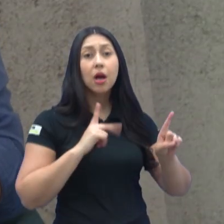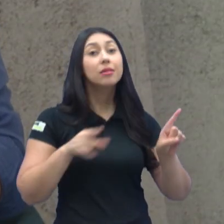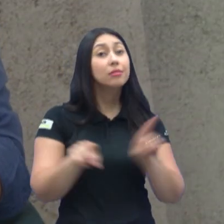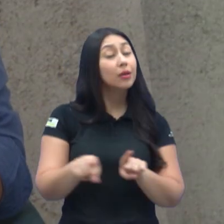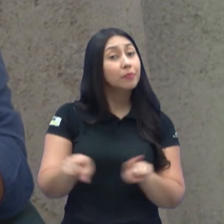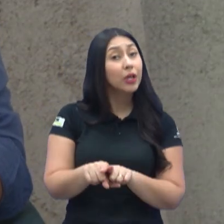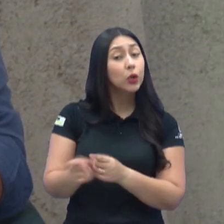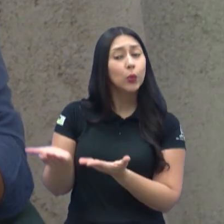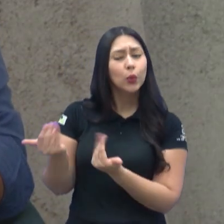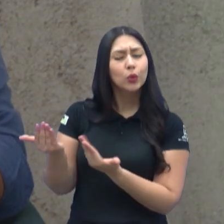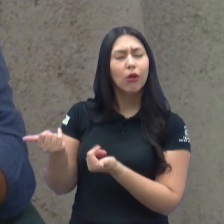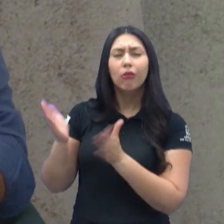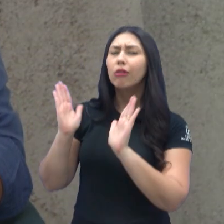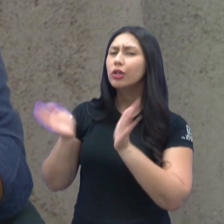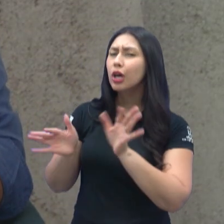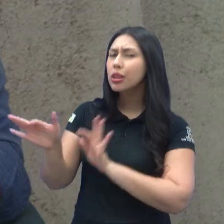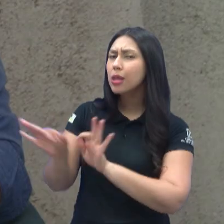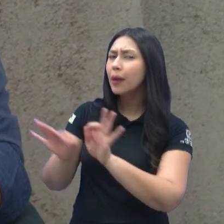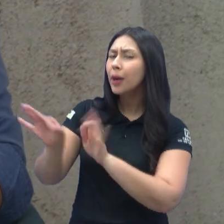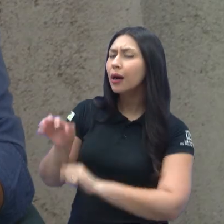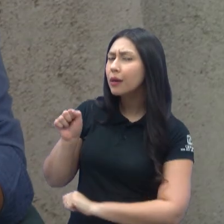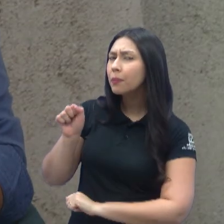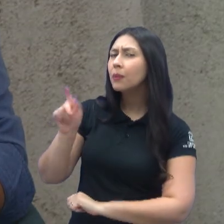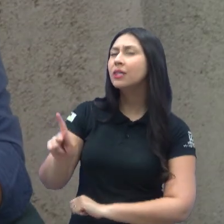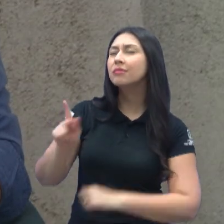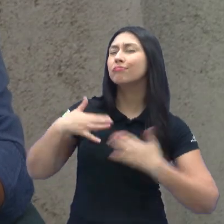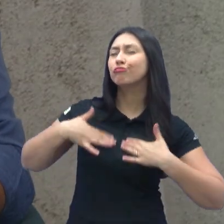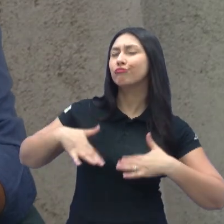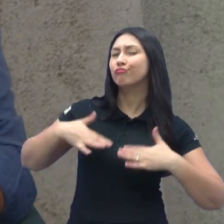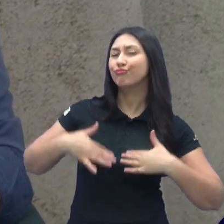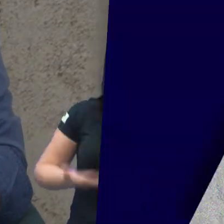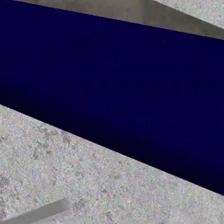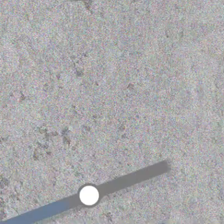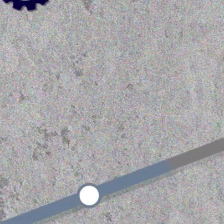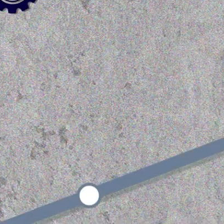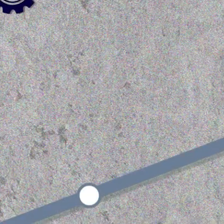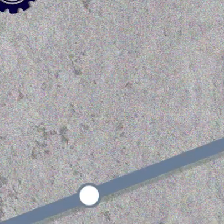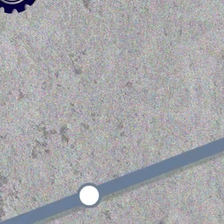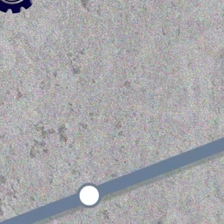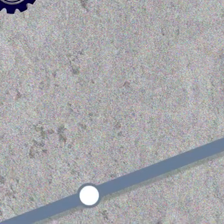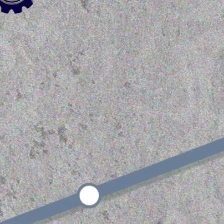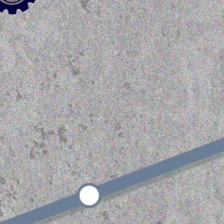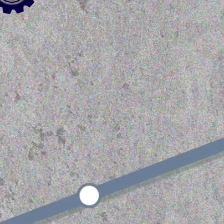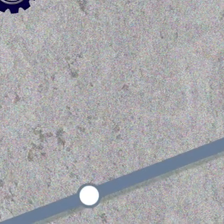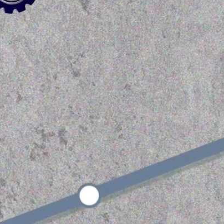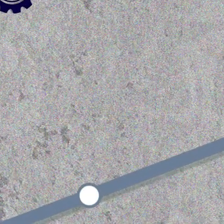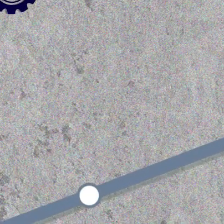está preparando para se aposentar com tranquilidade. Vamos ver a reportagem.